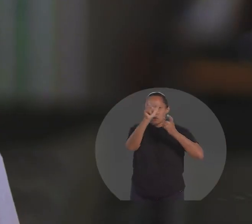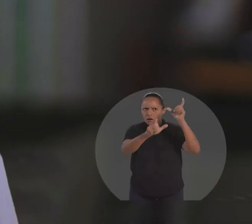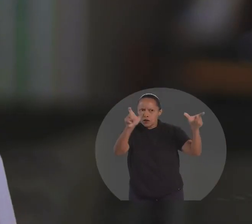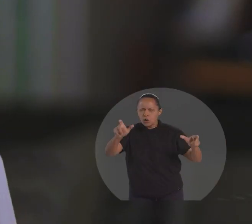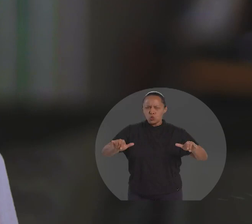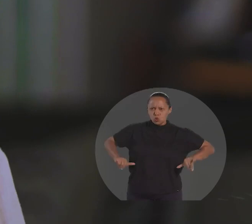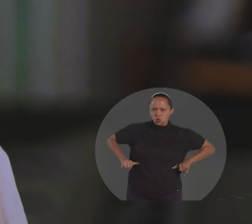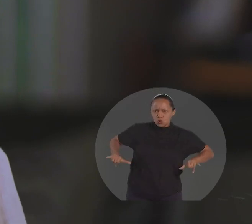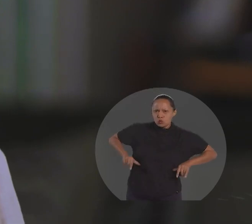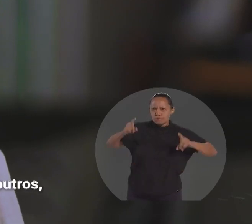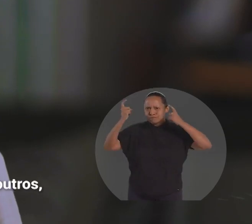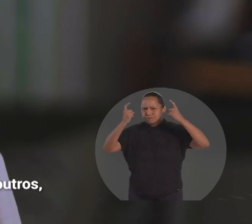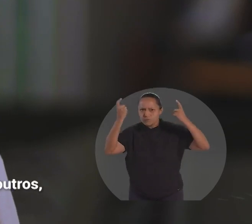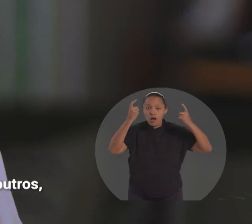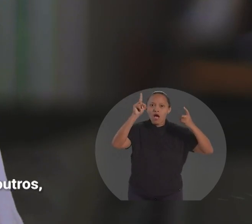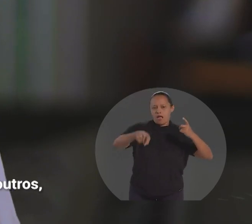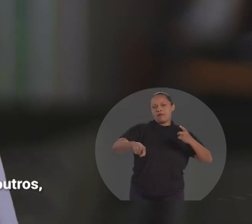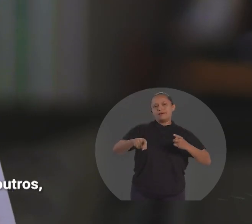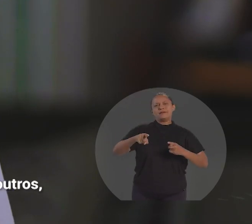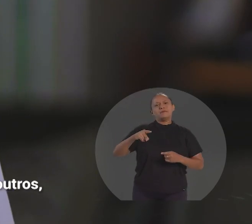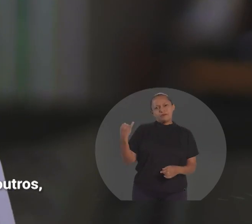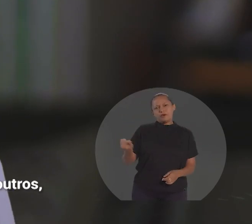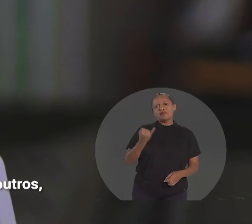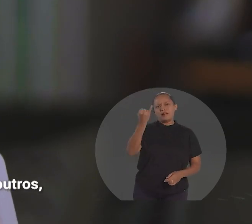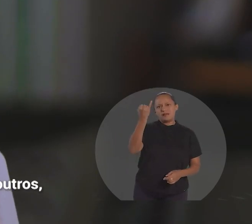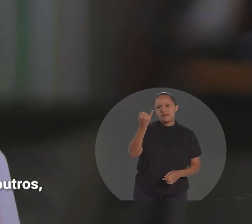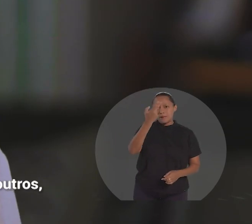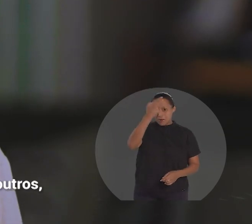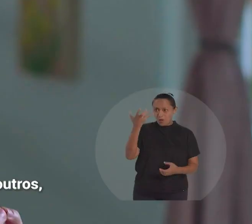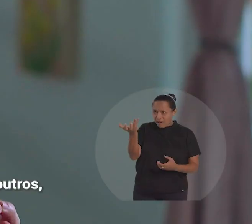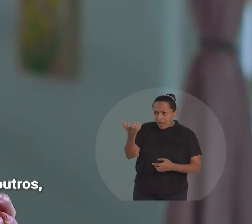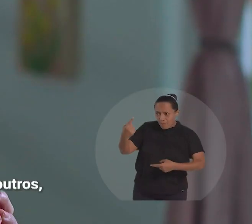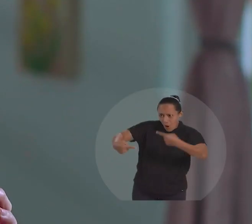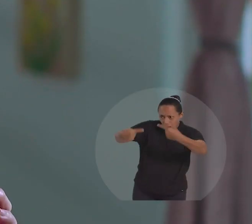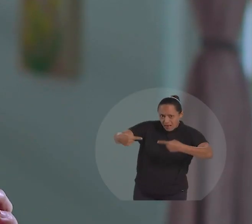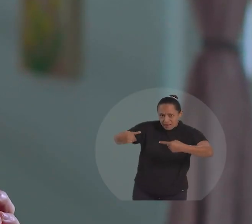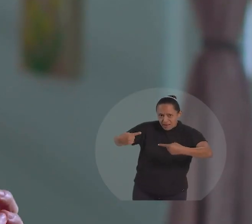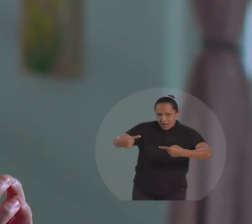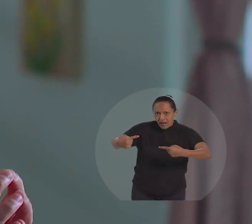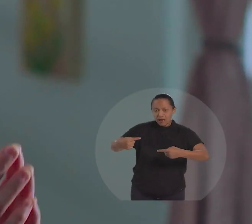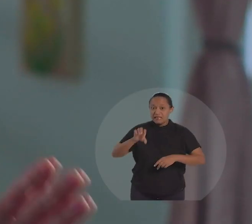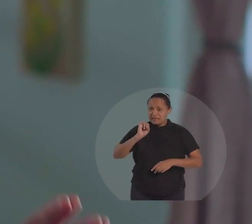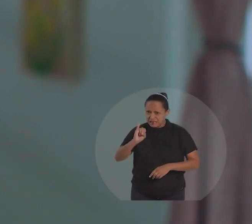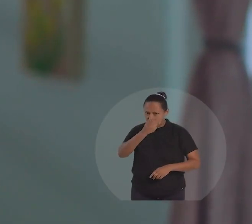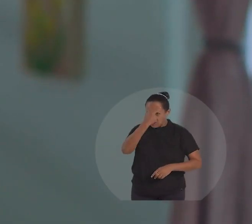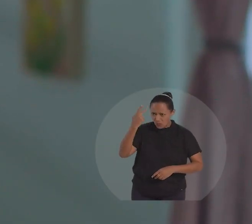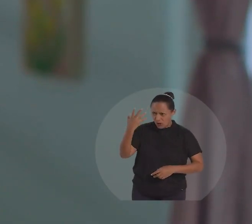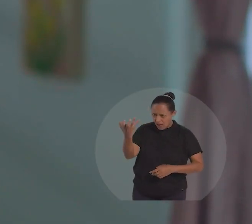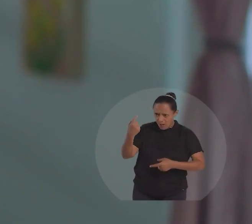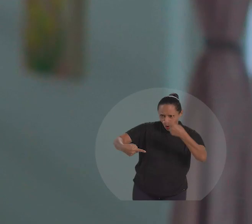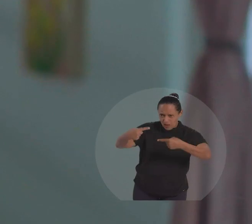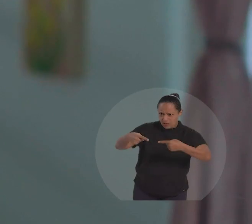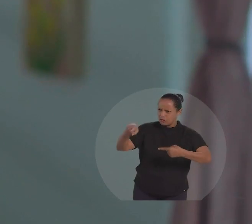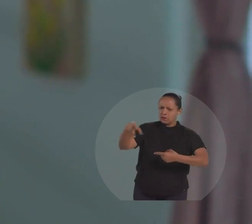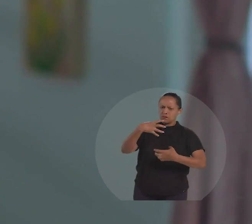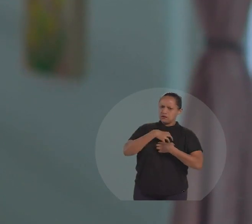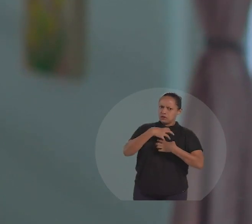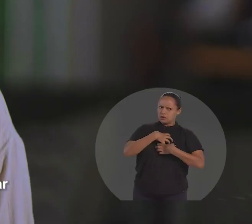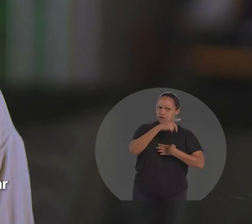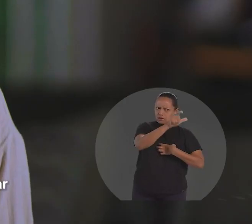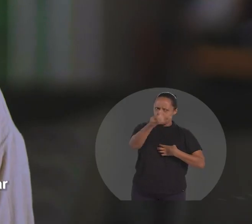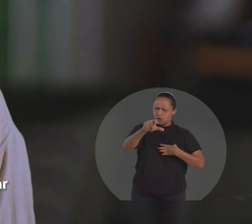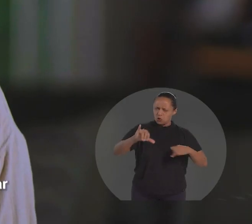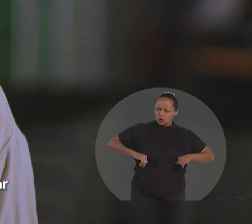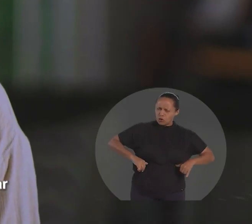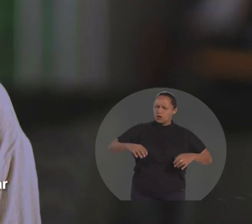Essa empatia de se importar com o sofrimento dos outros, ela é fundamental para alguém que quer estar na política.